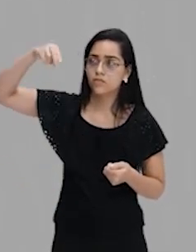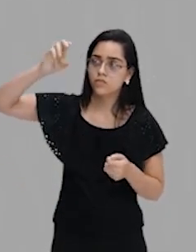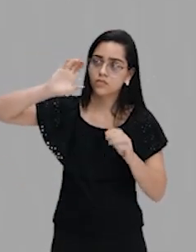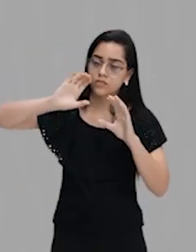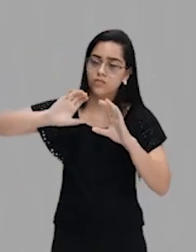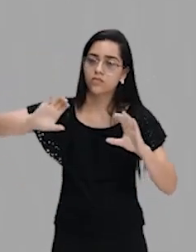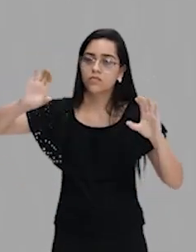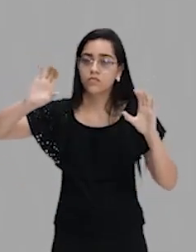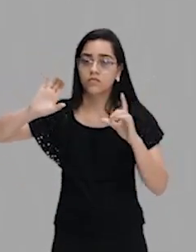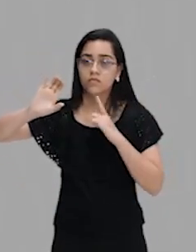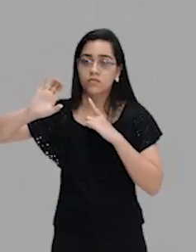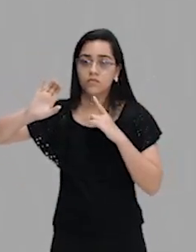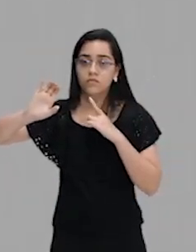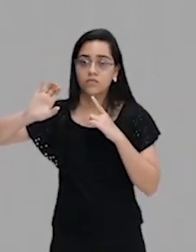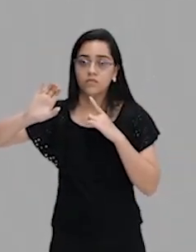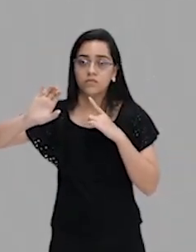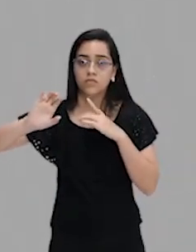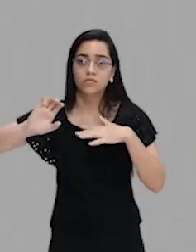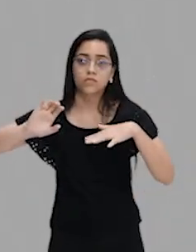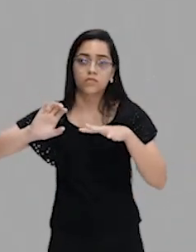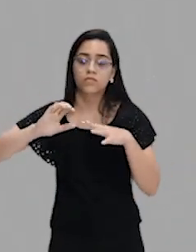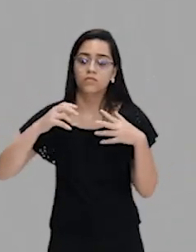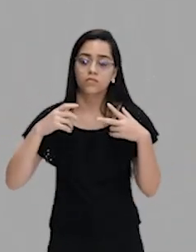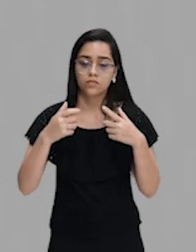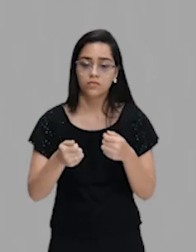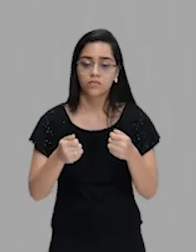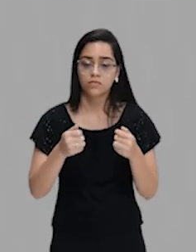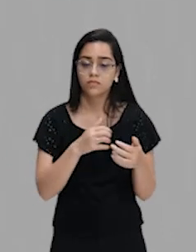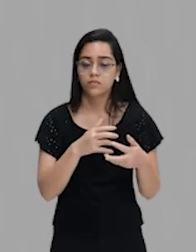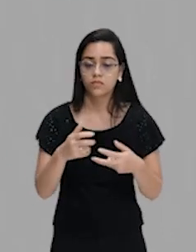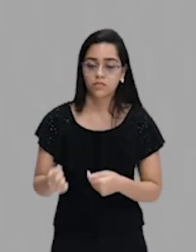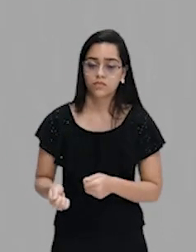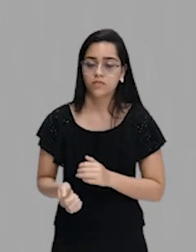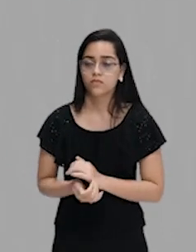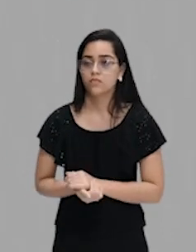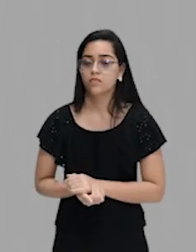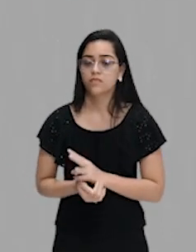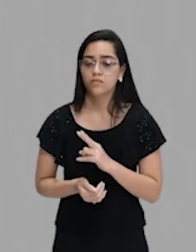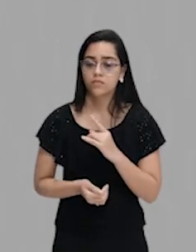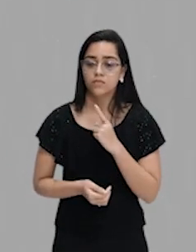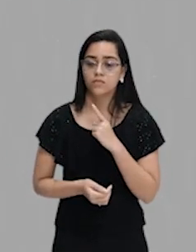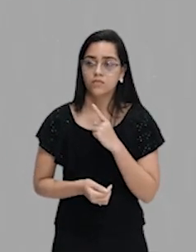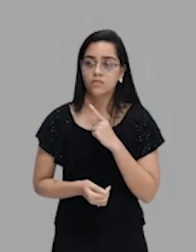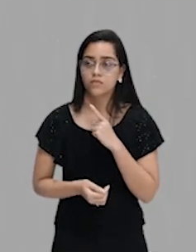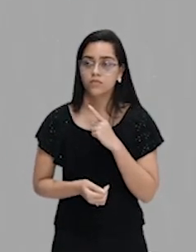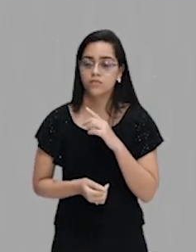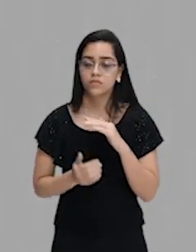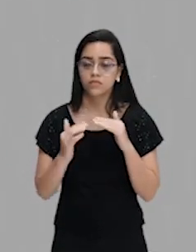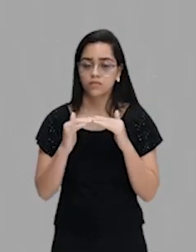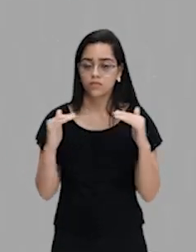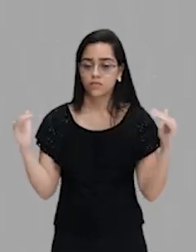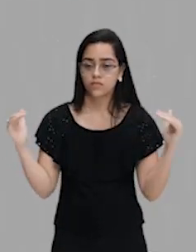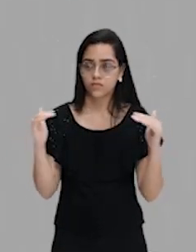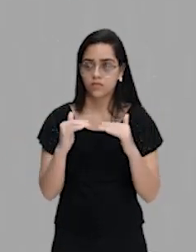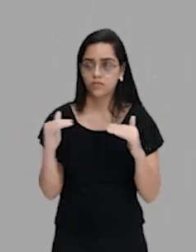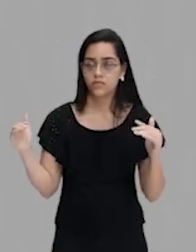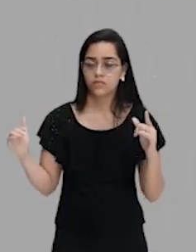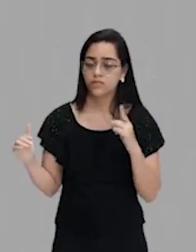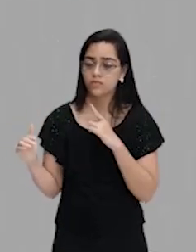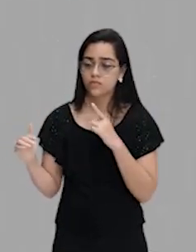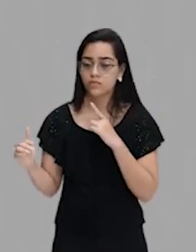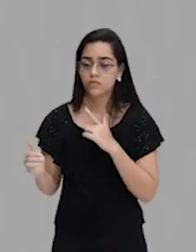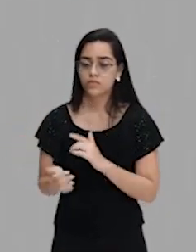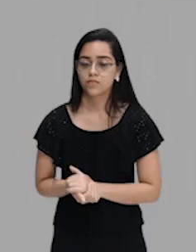polo norte celeste, né? Que é o polo lá dessa esfera acima da Terra, certo? Ela vai interceptar o horizonte, essa linha, né? Ela